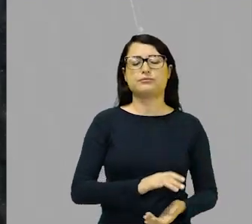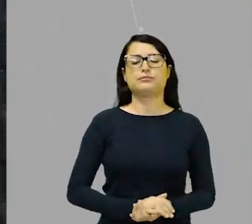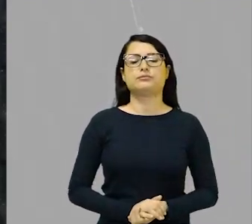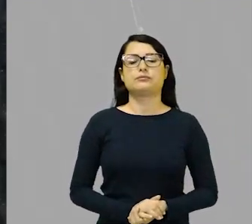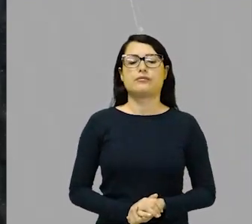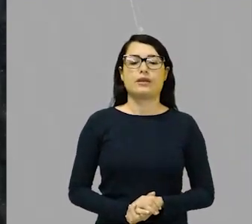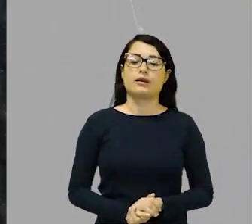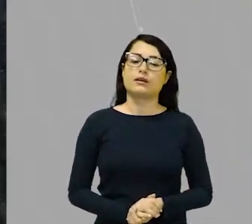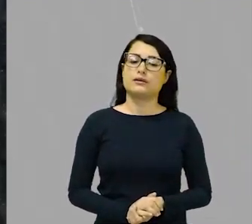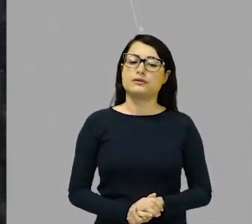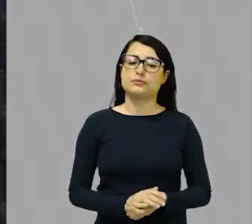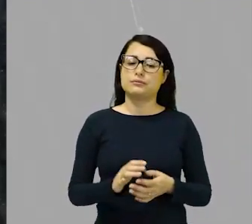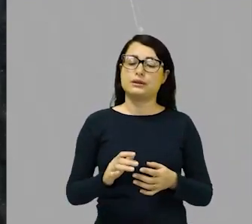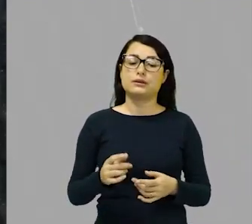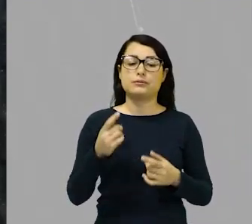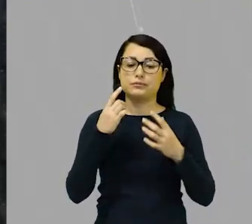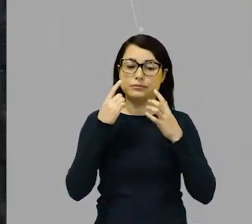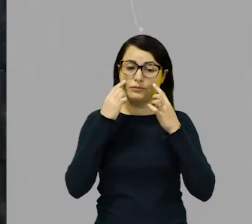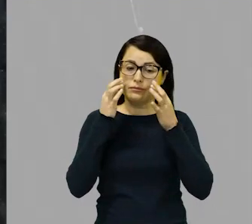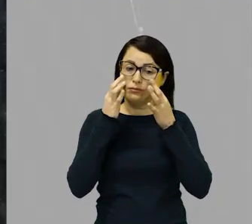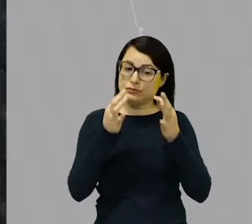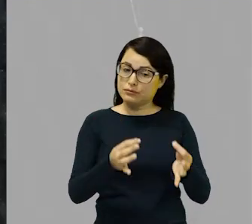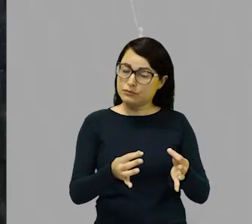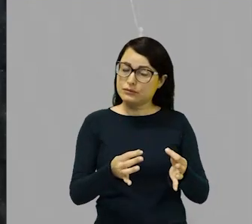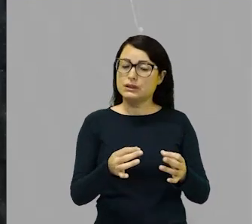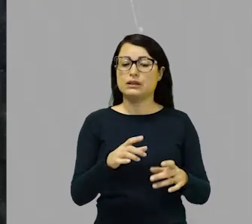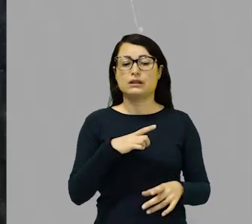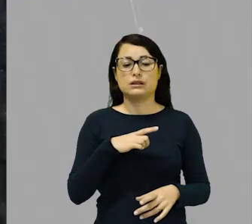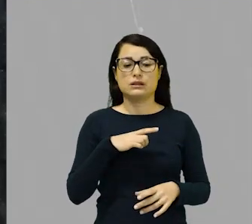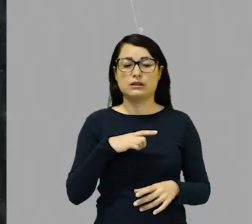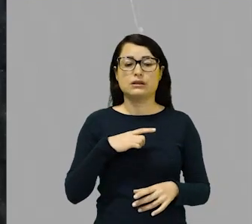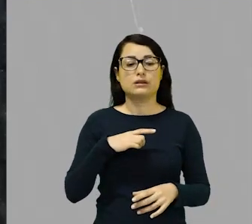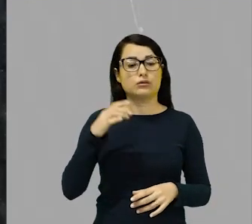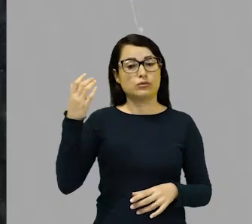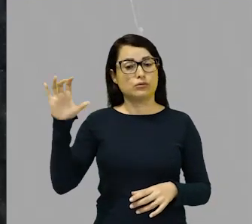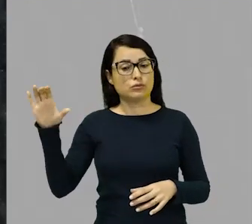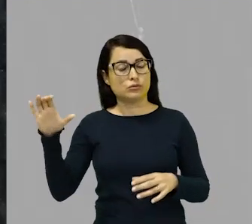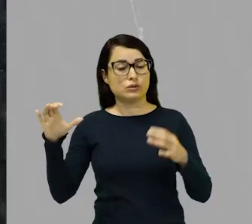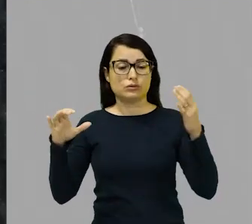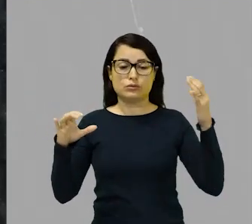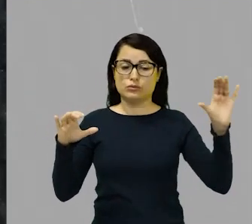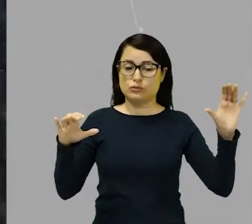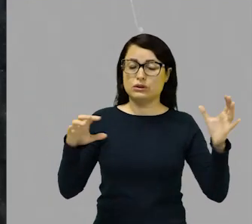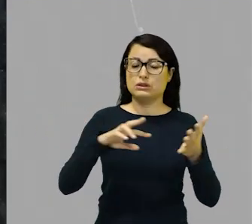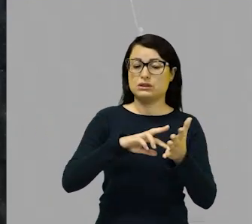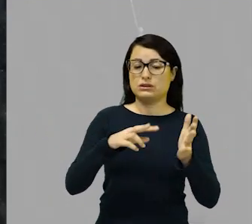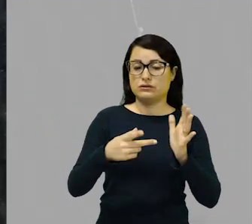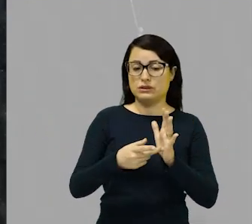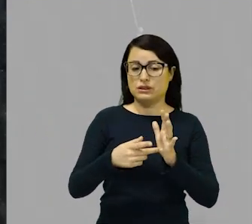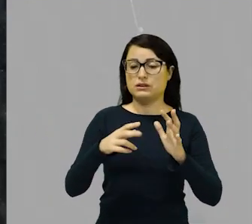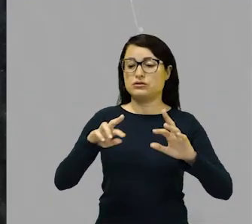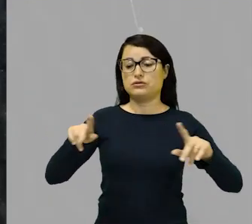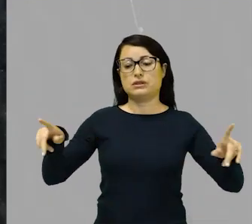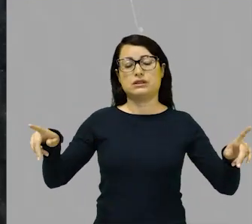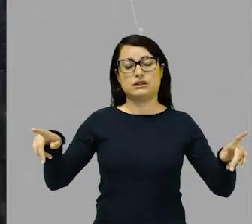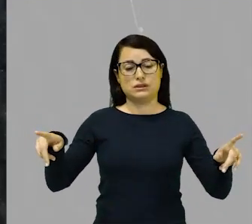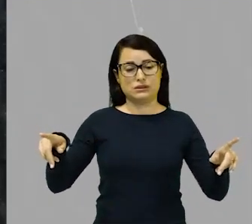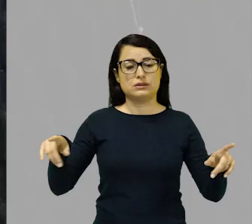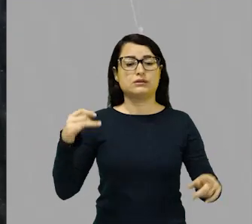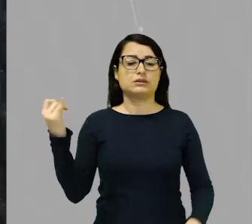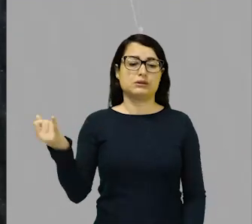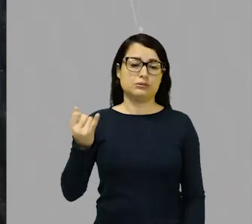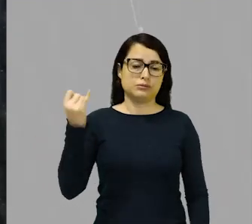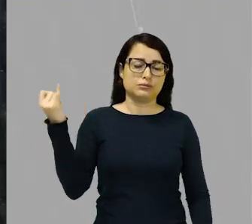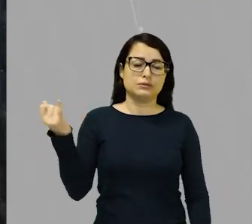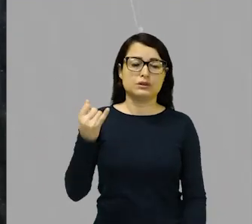fica ligado, fica ligada que cultura é uma expressão que tem muitos significados. Então por isso que é importante, logo